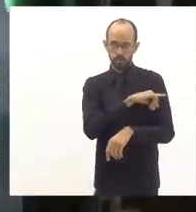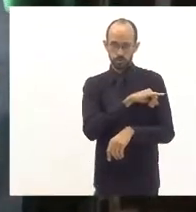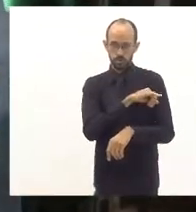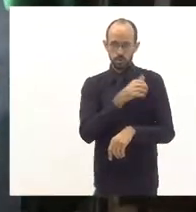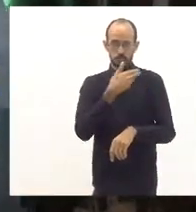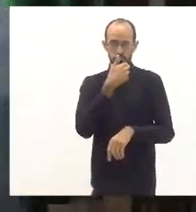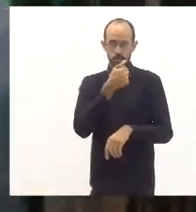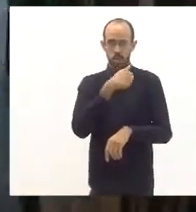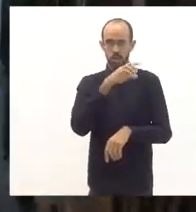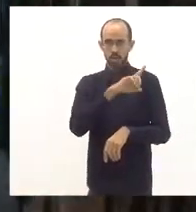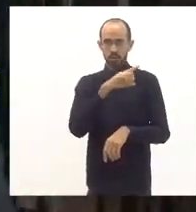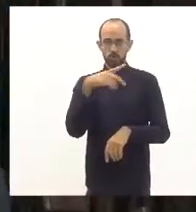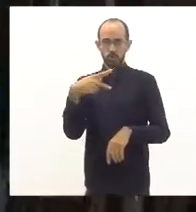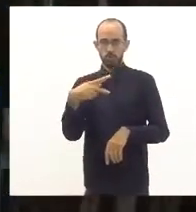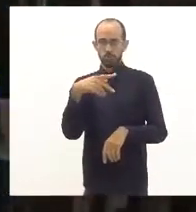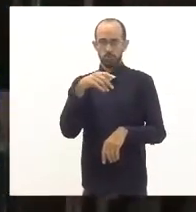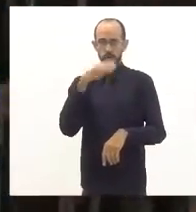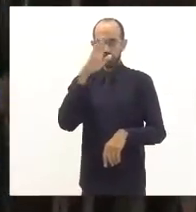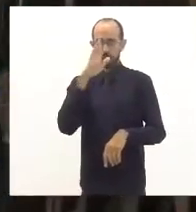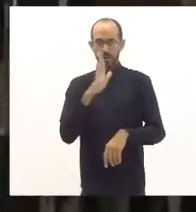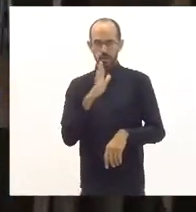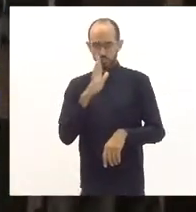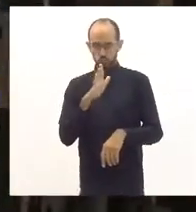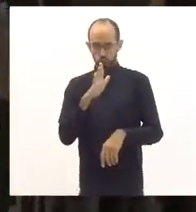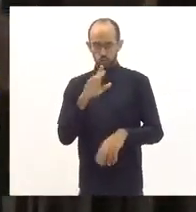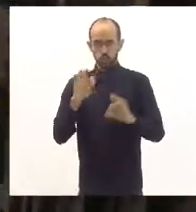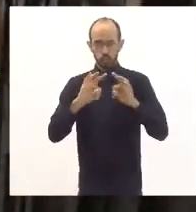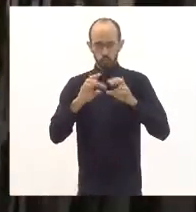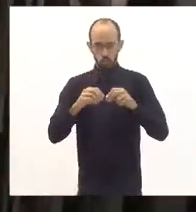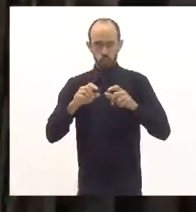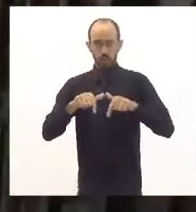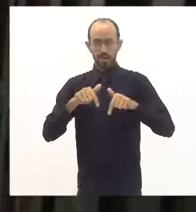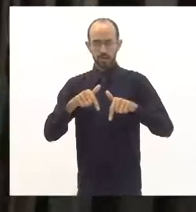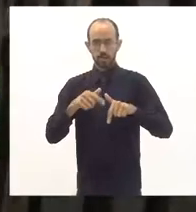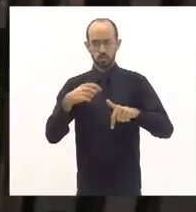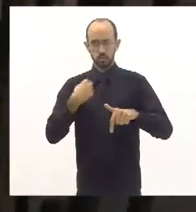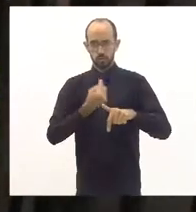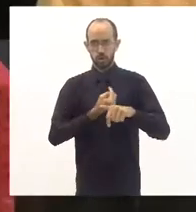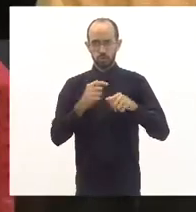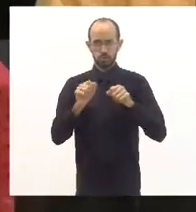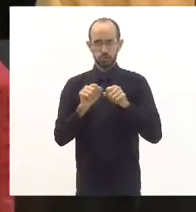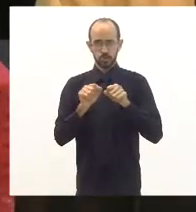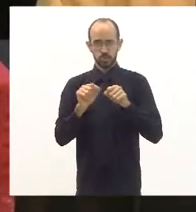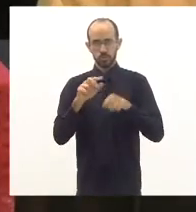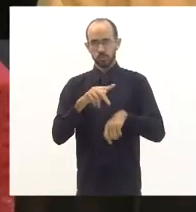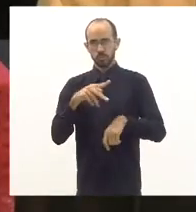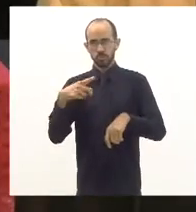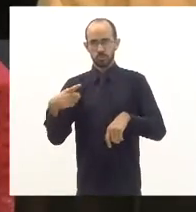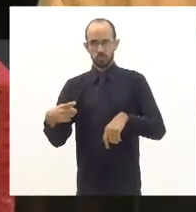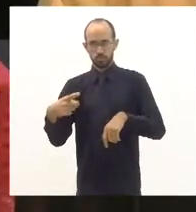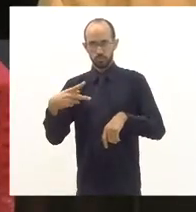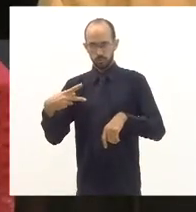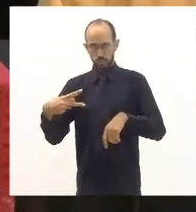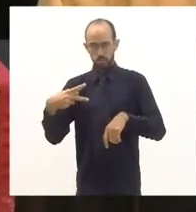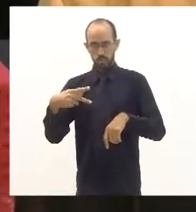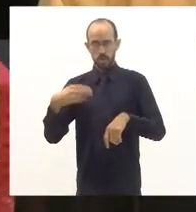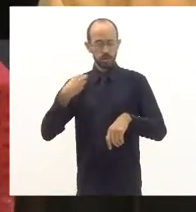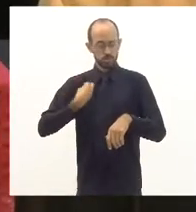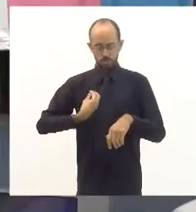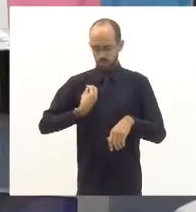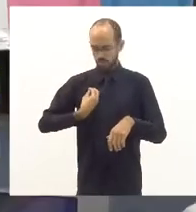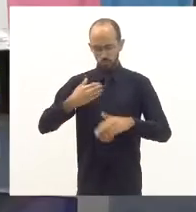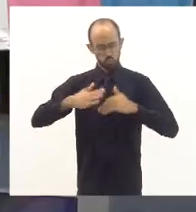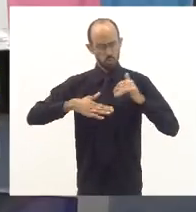Defensoria Pública do Brasil. Toda ação que a gente faz, a Defensoria está presente, não há uma. Qualquer